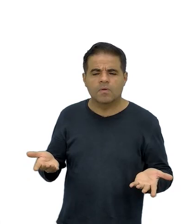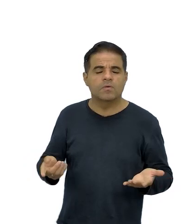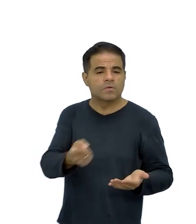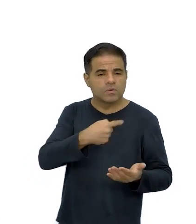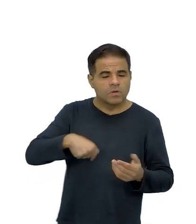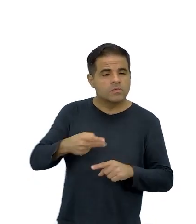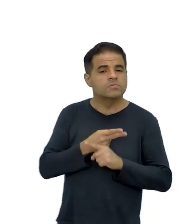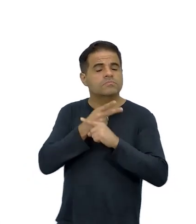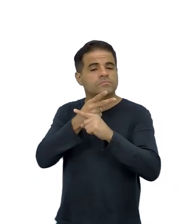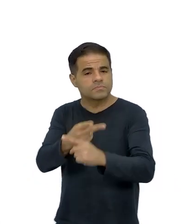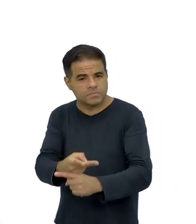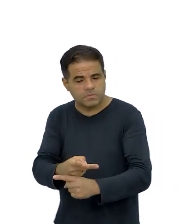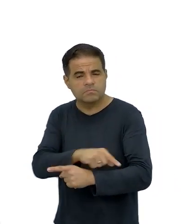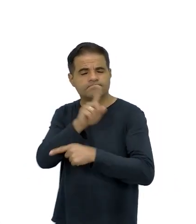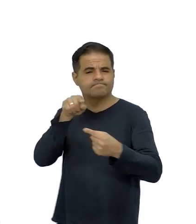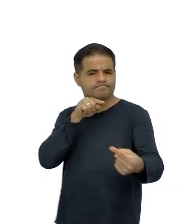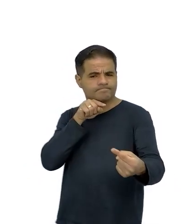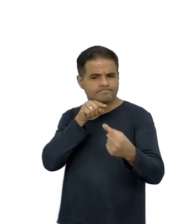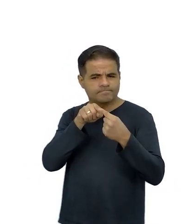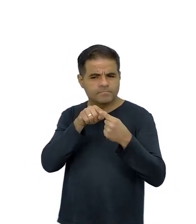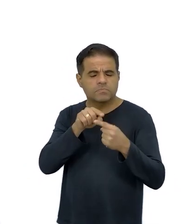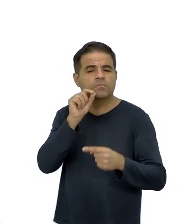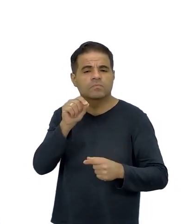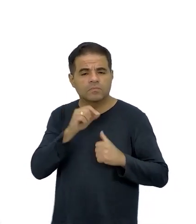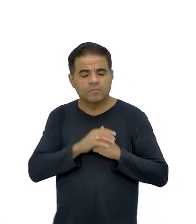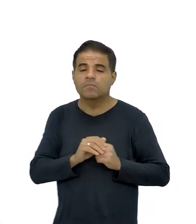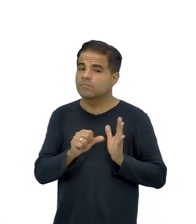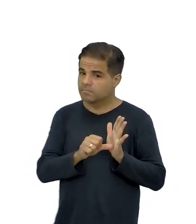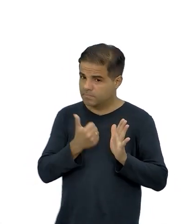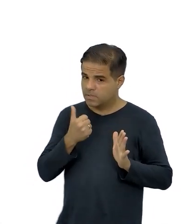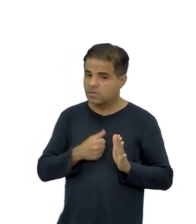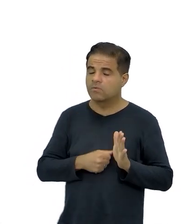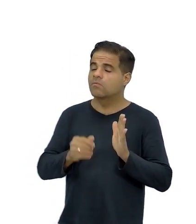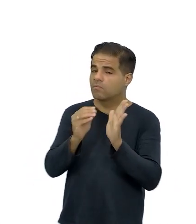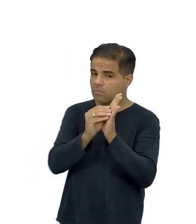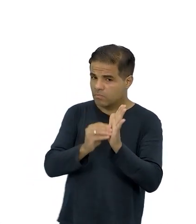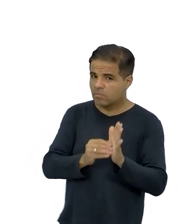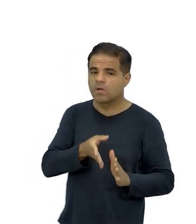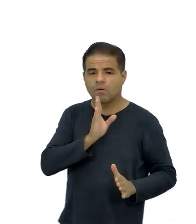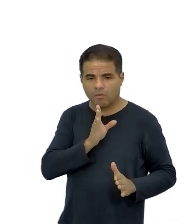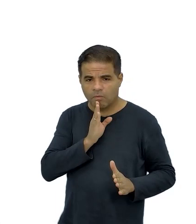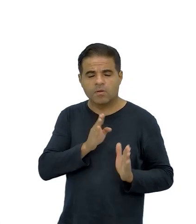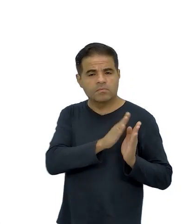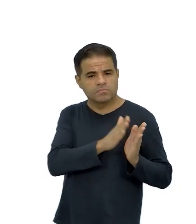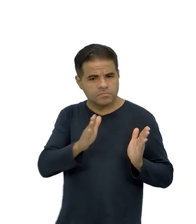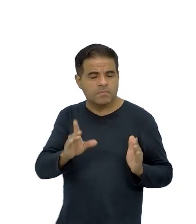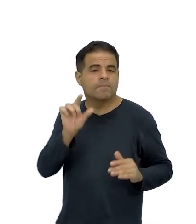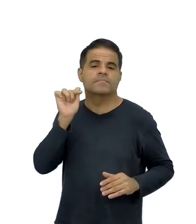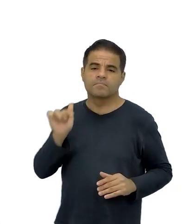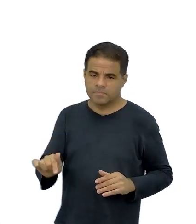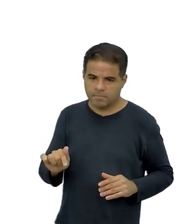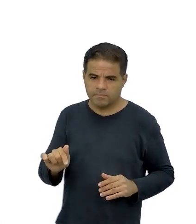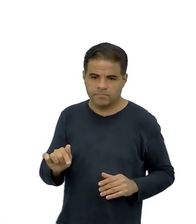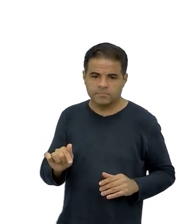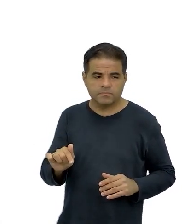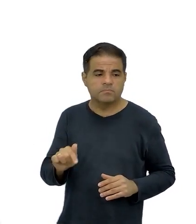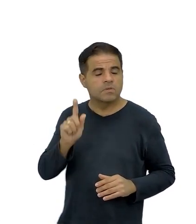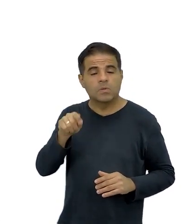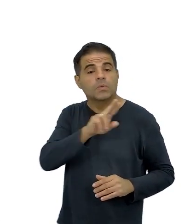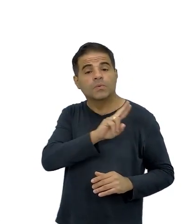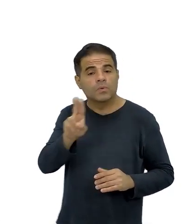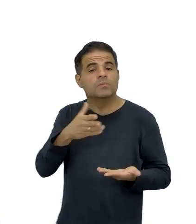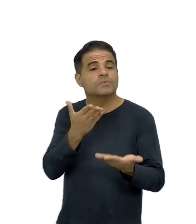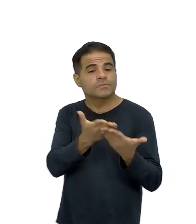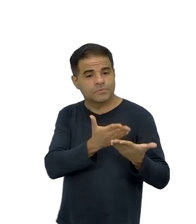nós buscaremos atingir o quê? Olha, primeiro, conhecer a sequência didática 7, que se